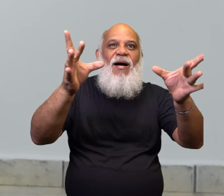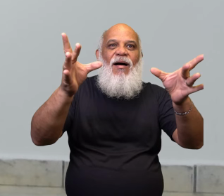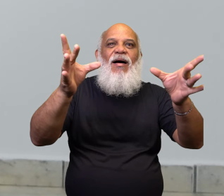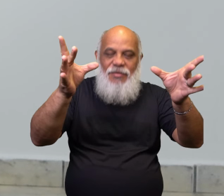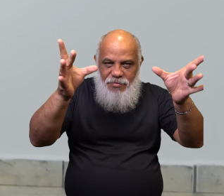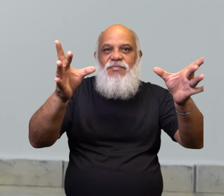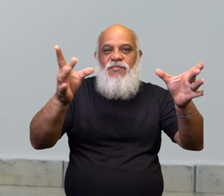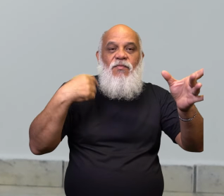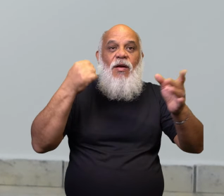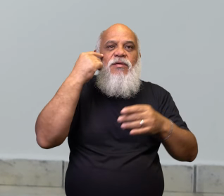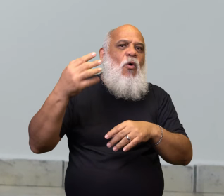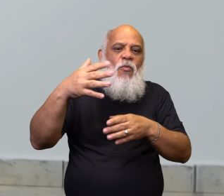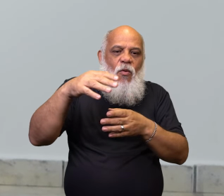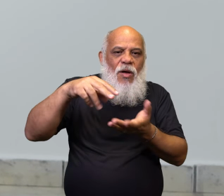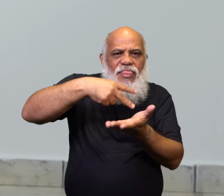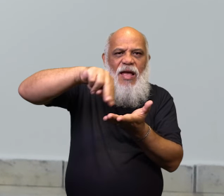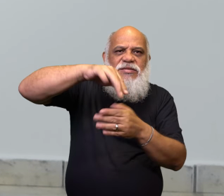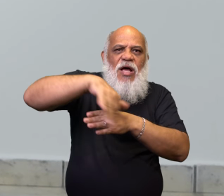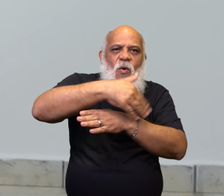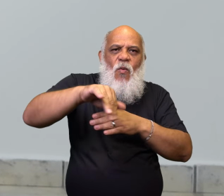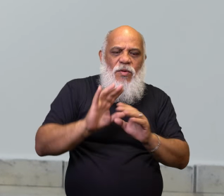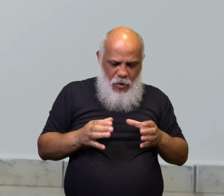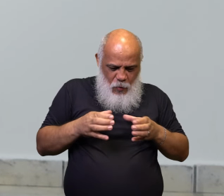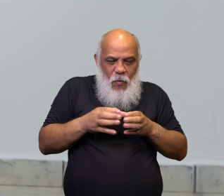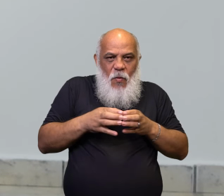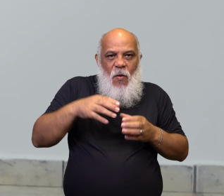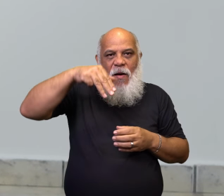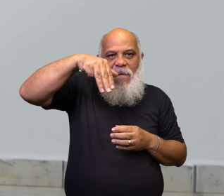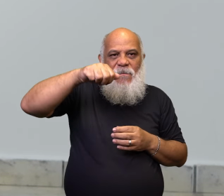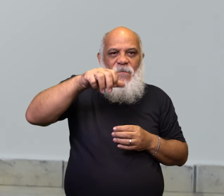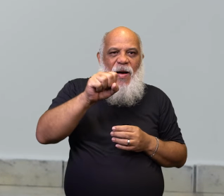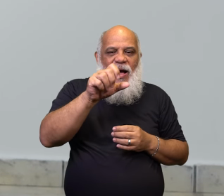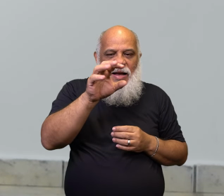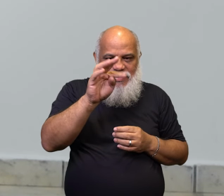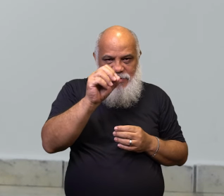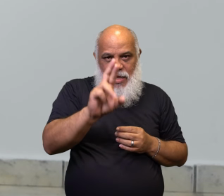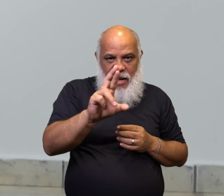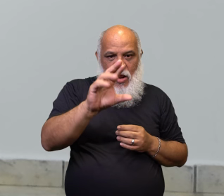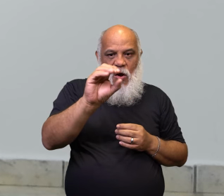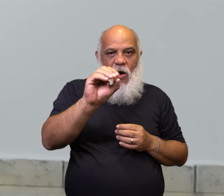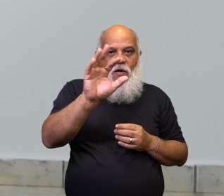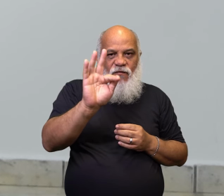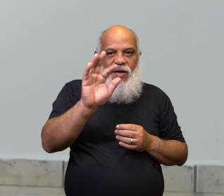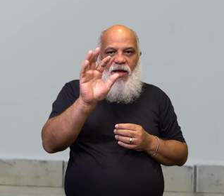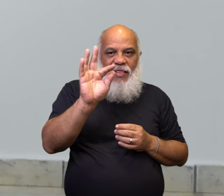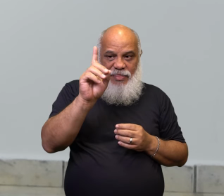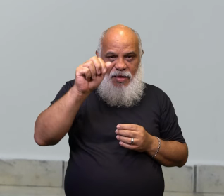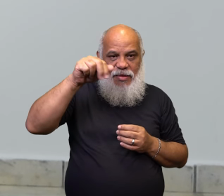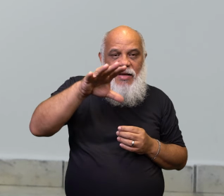futuro. E dali nosso grupo Master Confidência, na década de 90, volta de 90